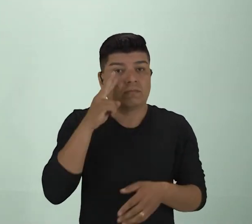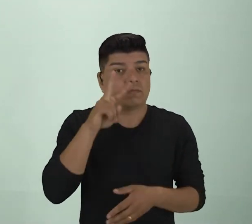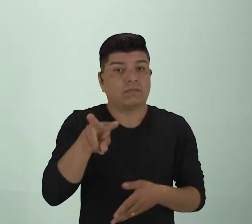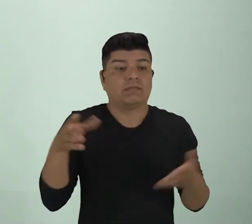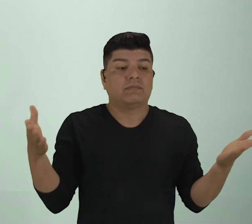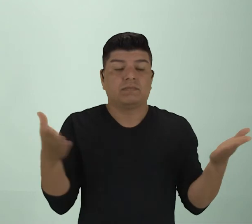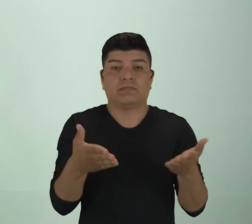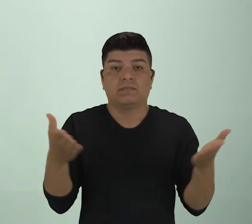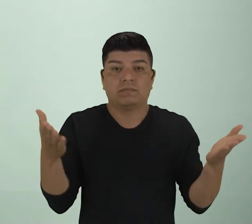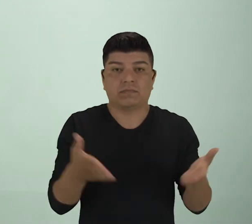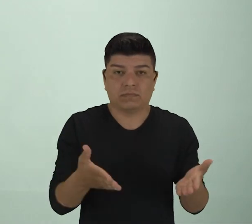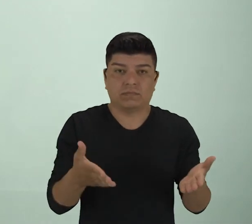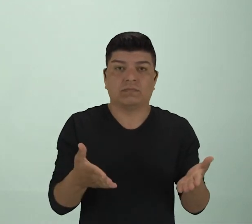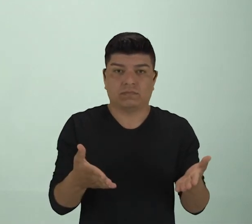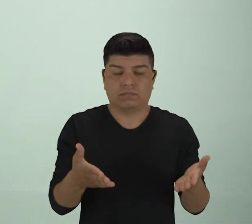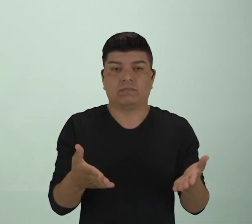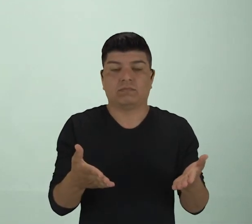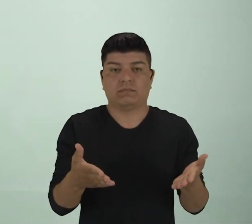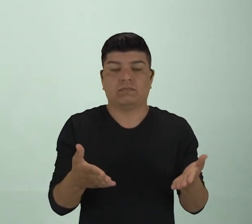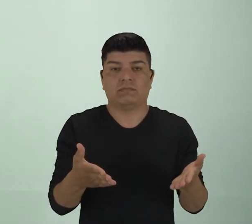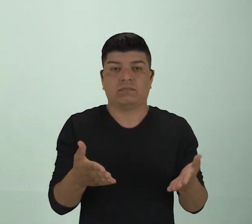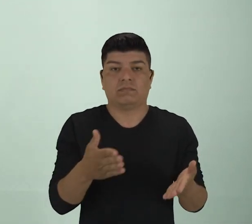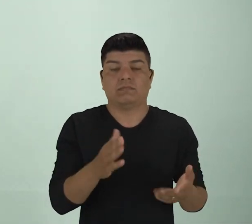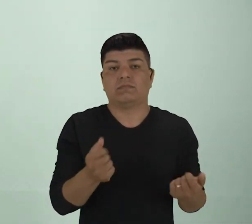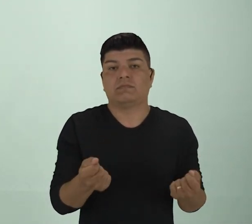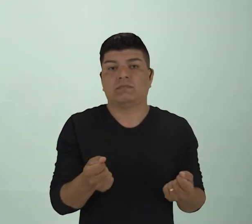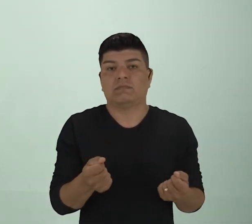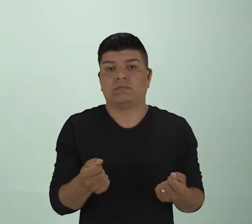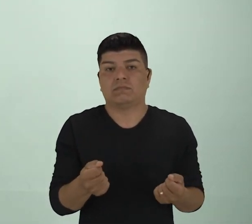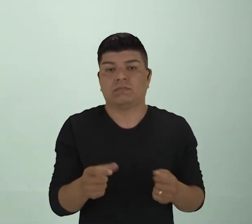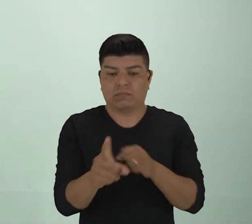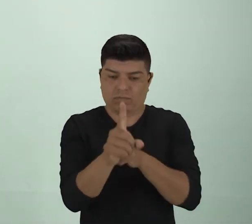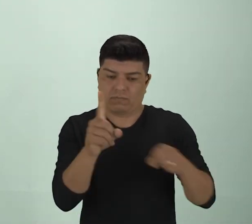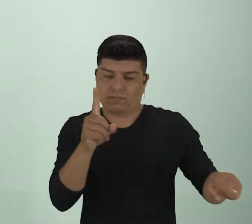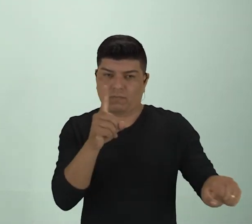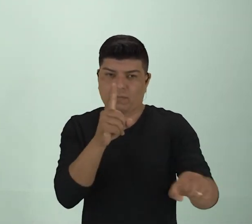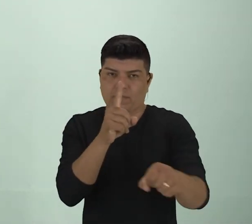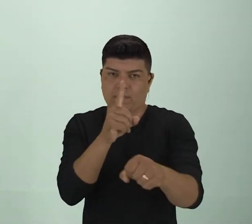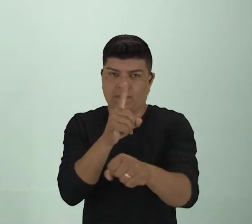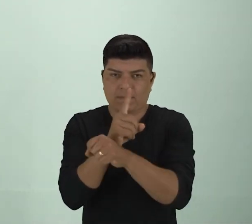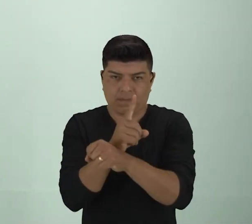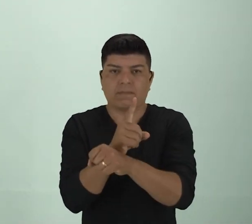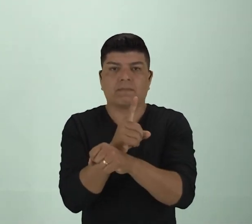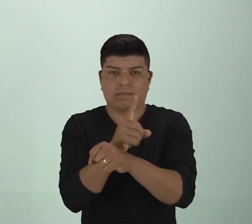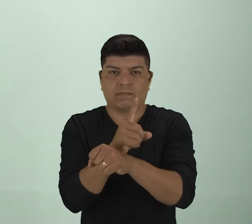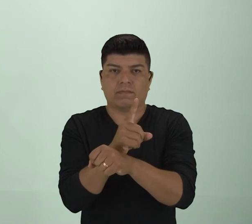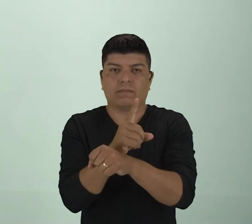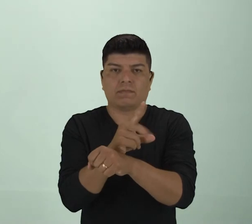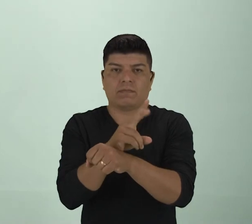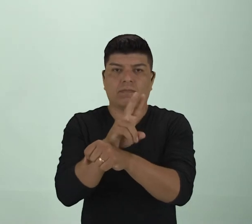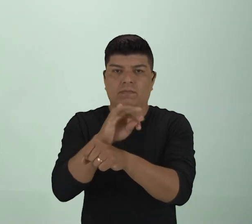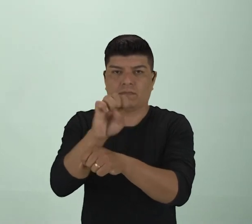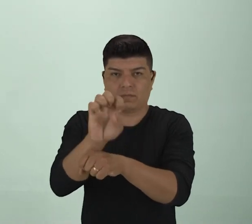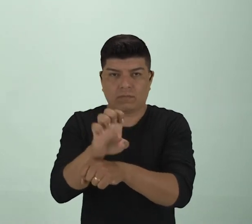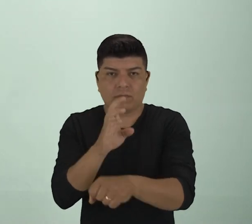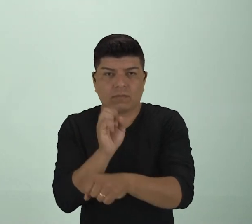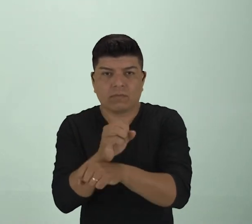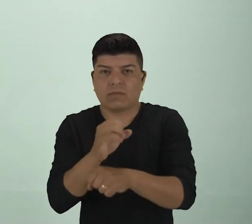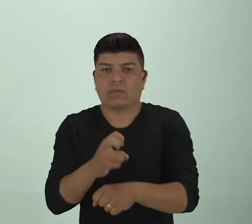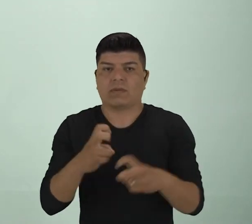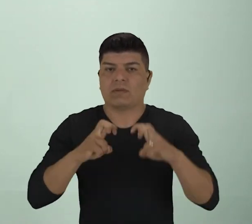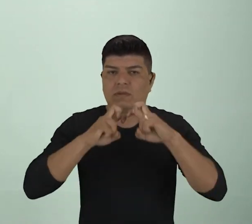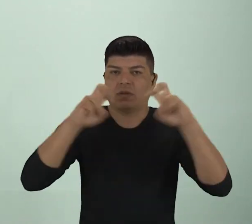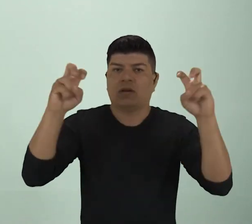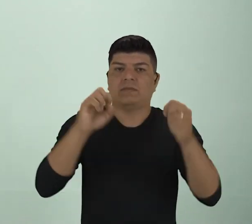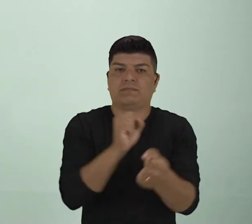hoje, ela trabalhou a faceta social, o viés social, esse grito de